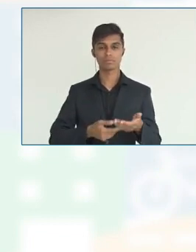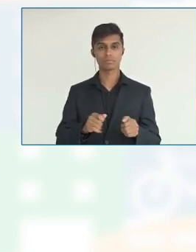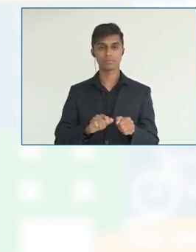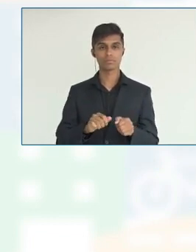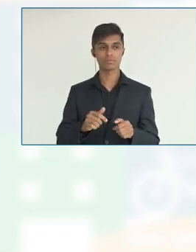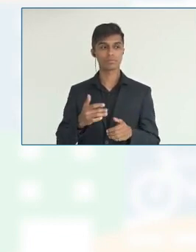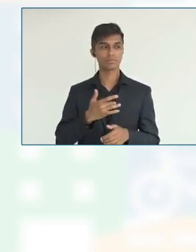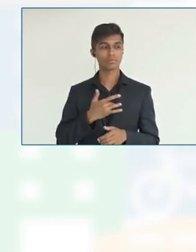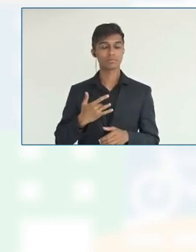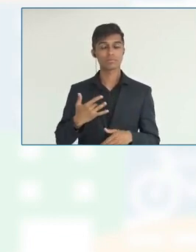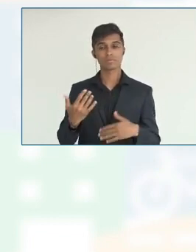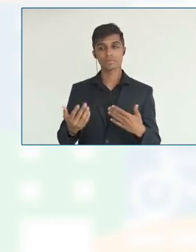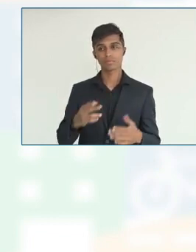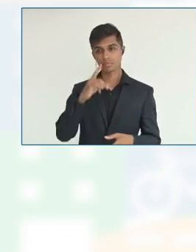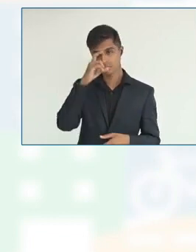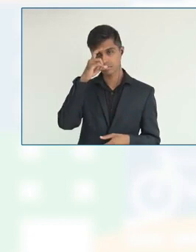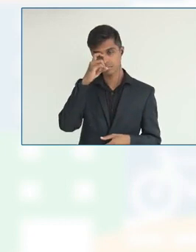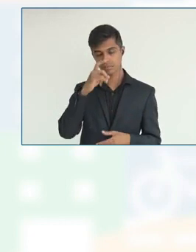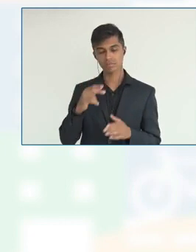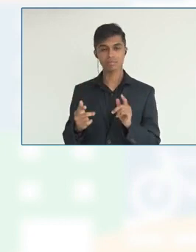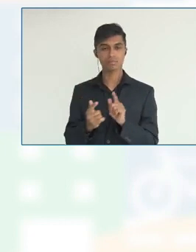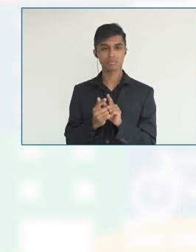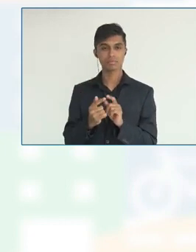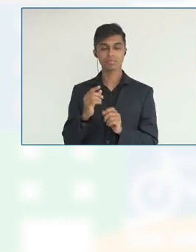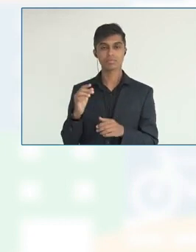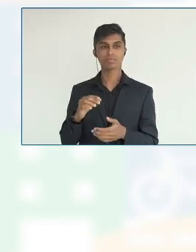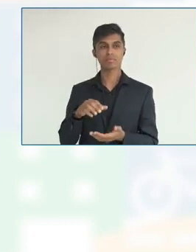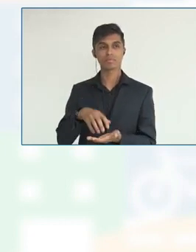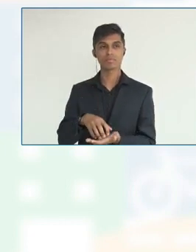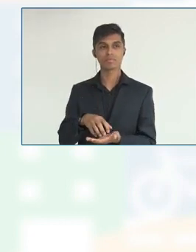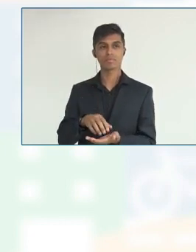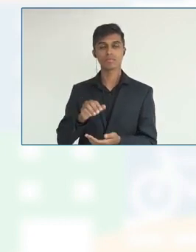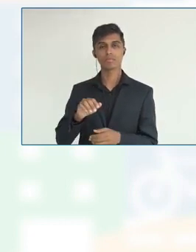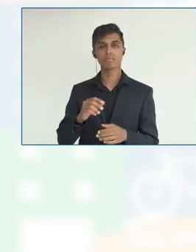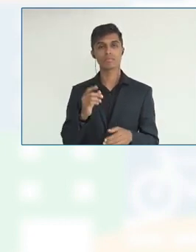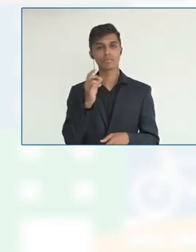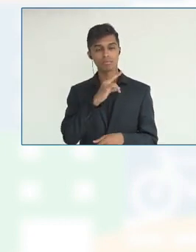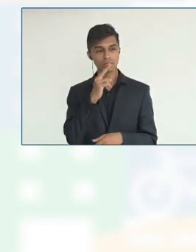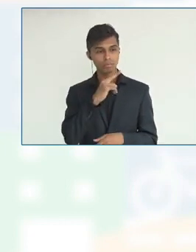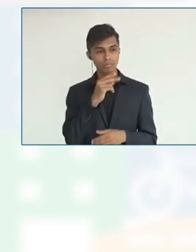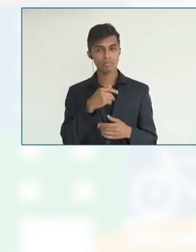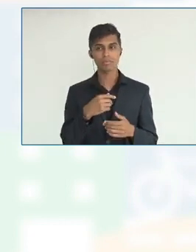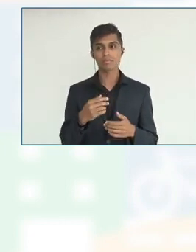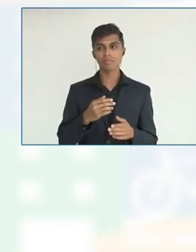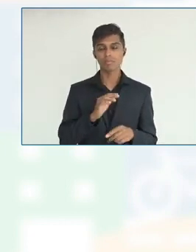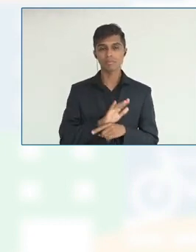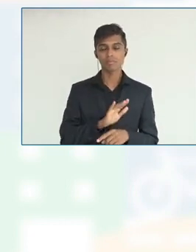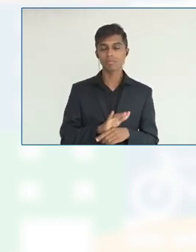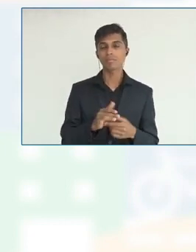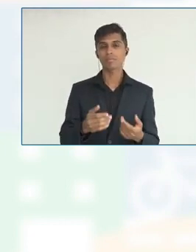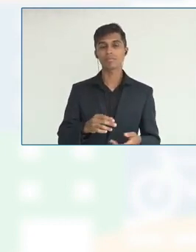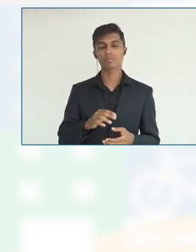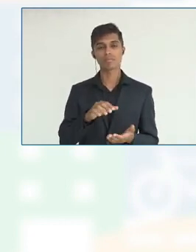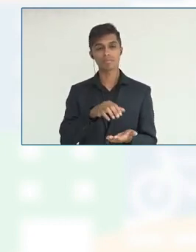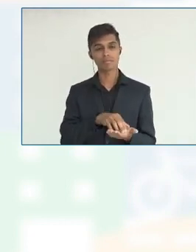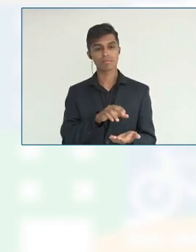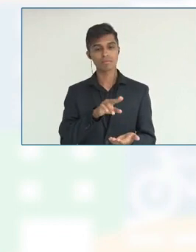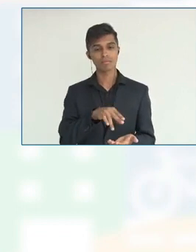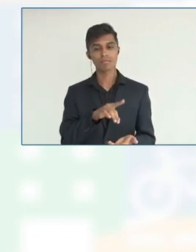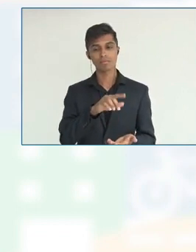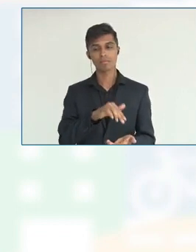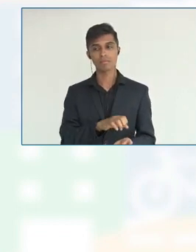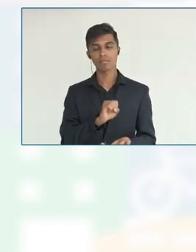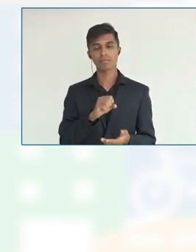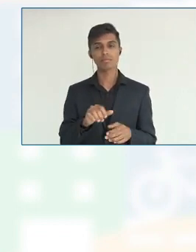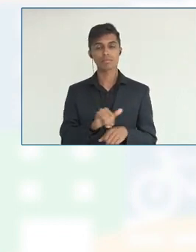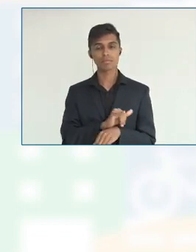saúde. Então, hospitais de pronto-socorros, unidades básicas de saúde, ambulatórios gerais e especializados, unidades de estratégias de saúde